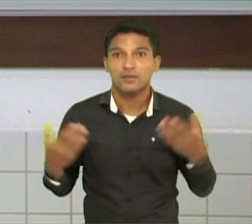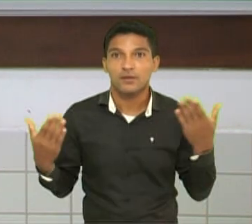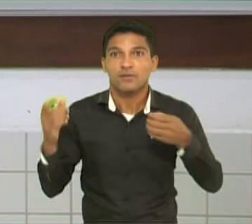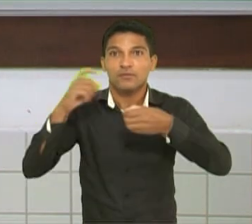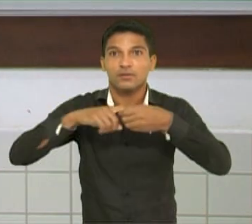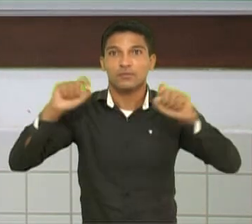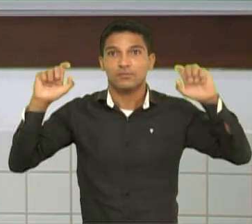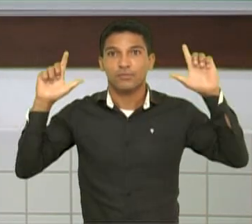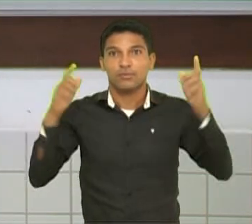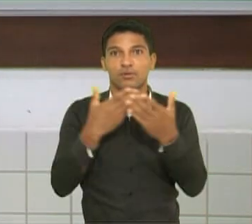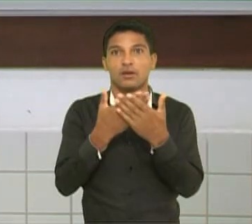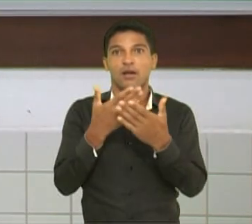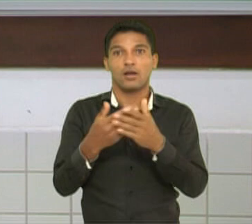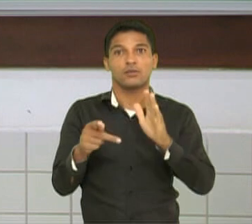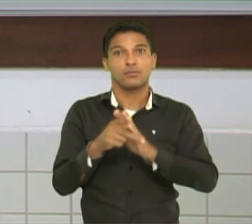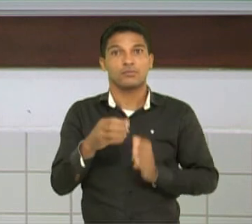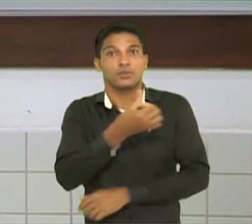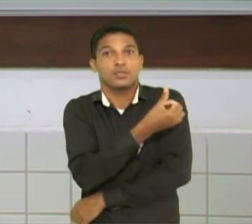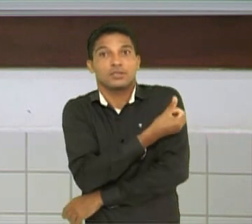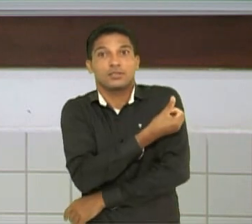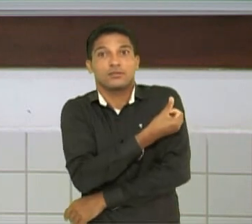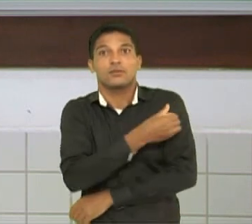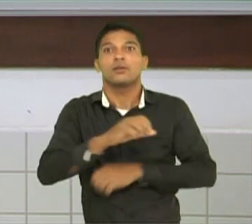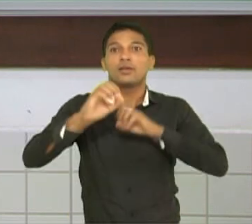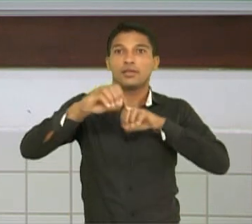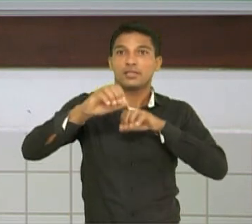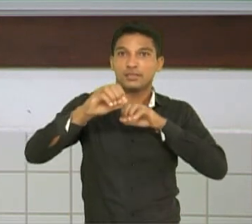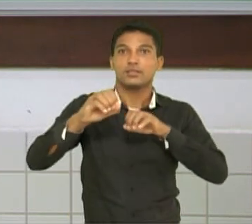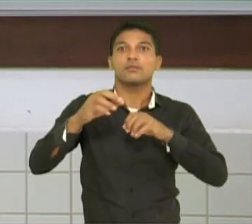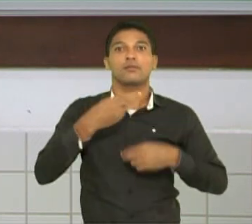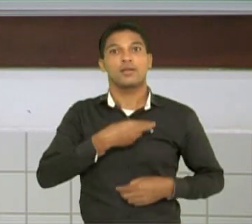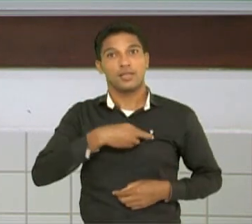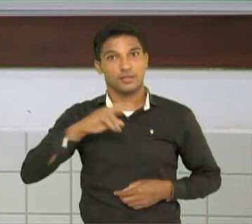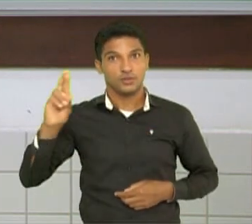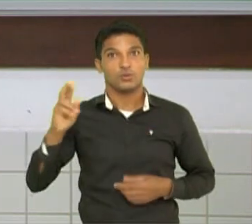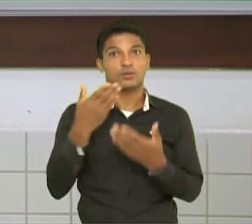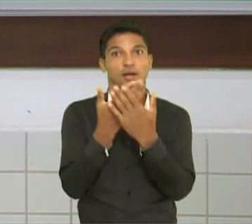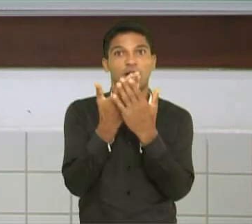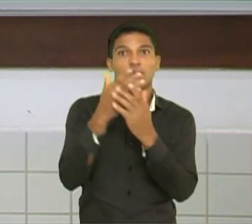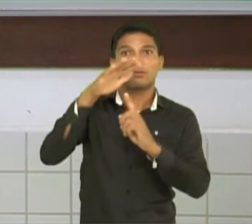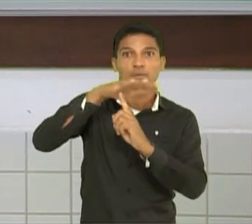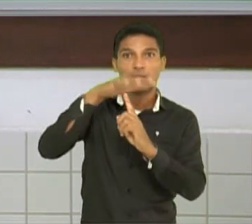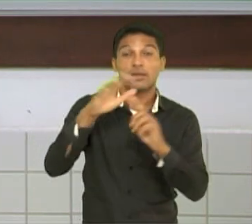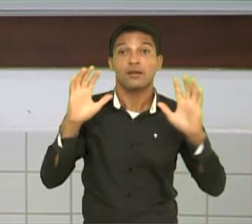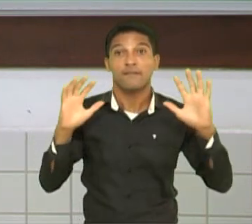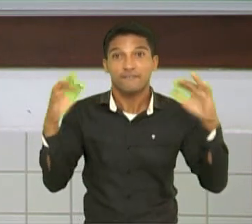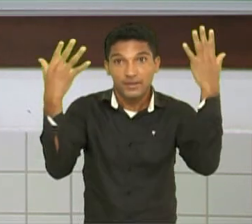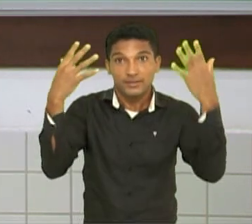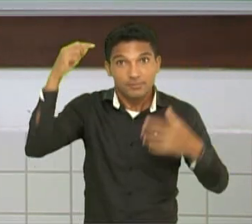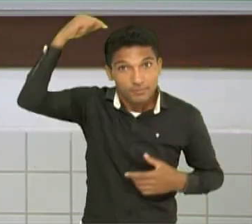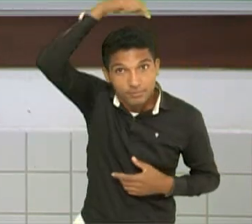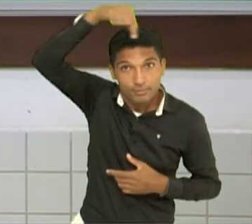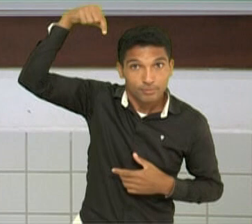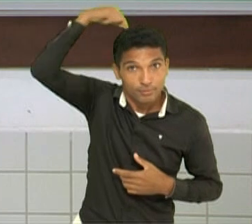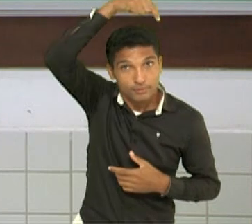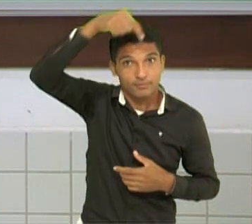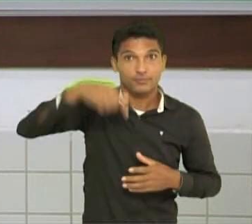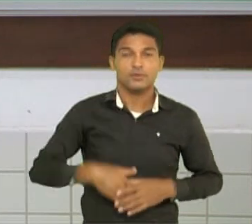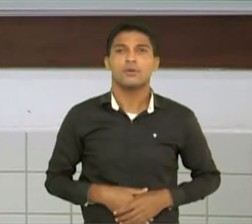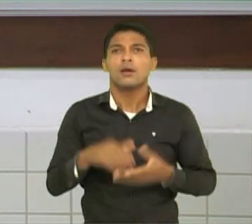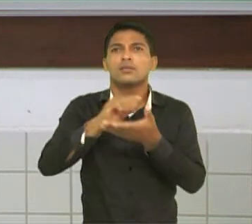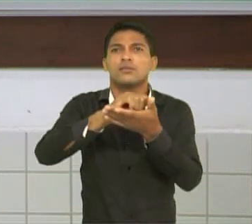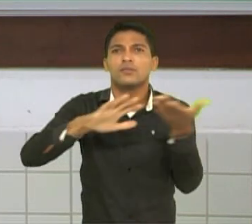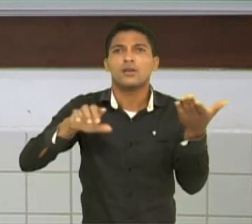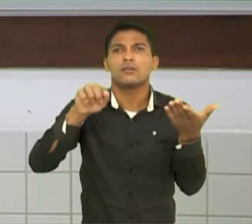Voltamos com a nossa aula para o sexto ano, Ensino Religioso, Aula Paraná, Festas Sagradas. E a atividade que você teve um tempo aí